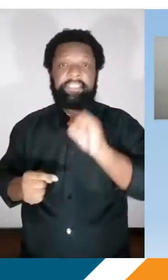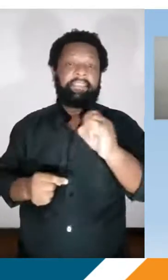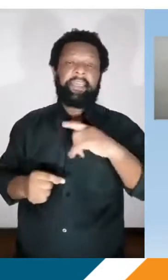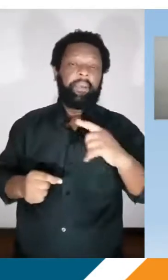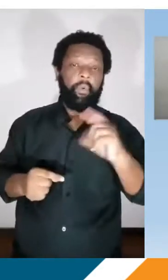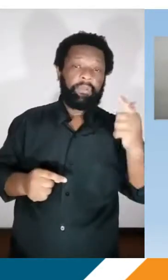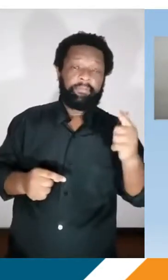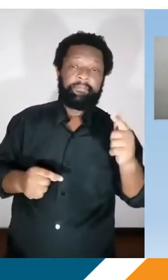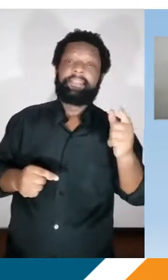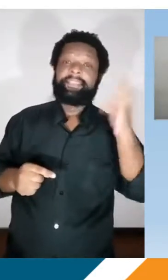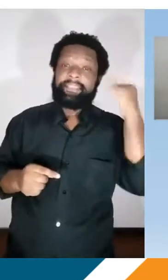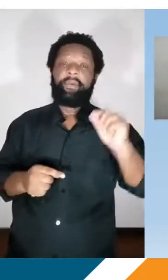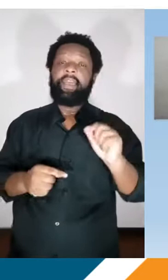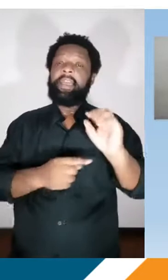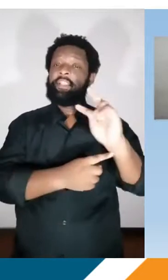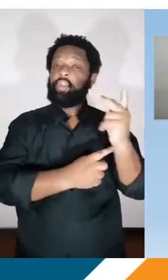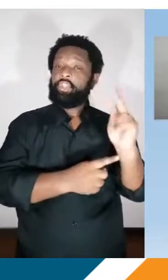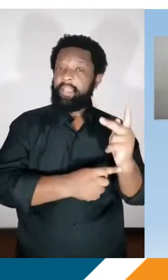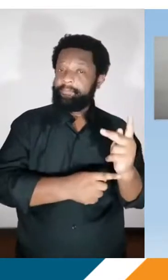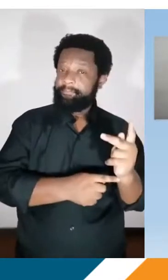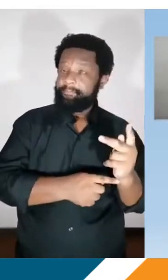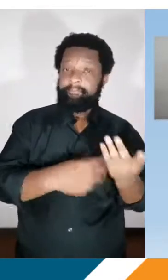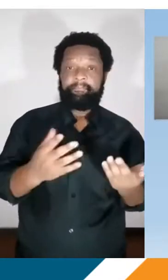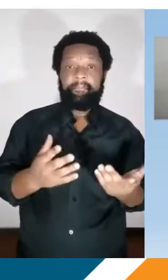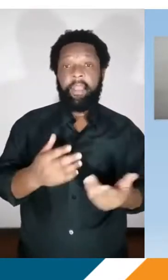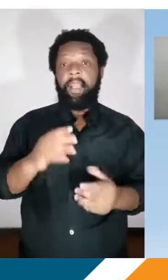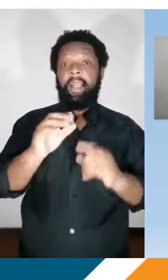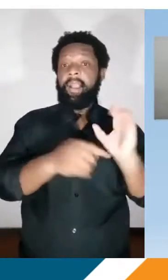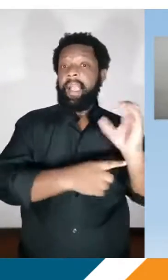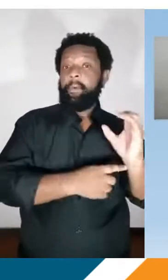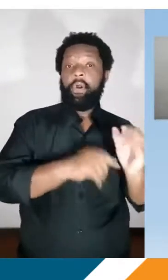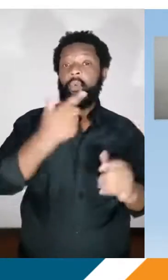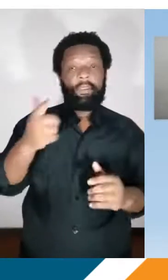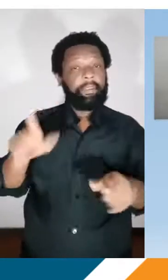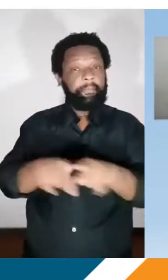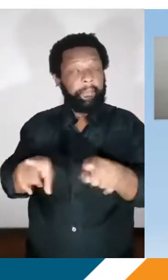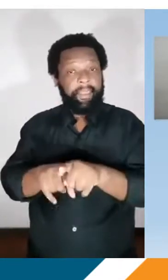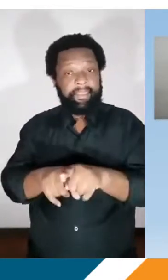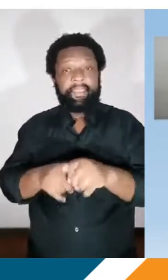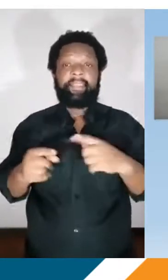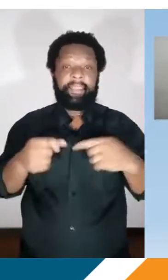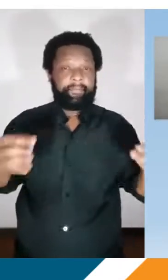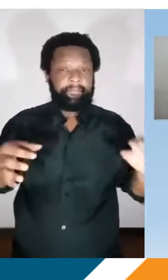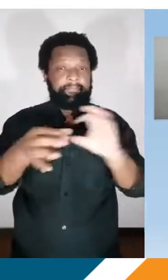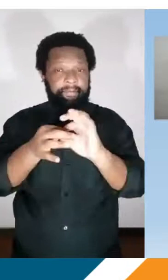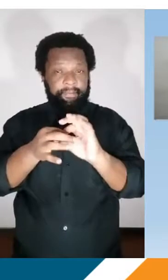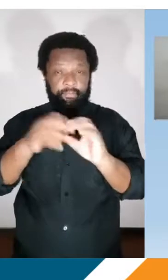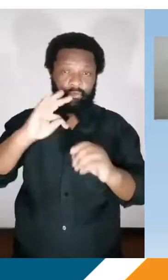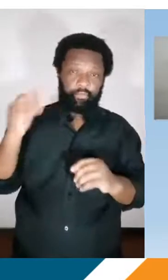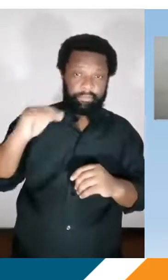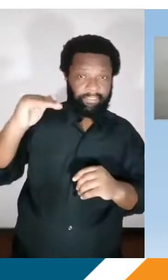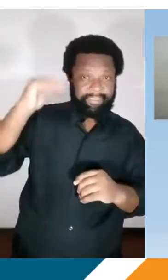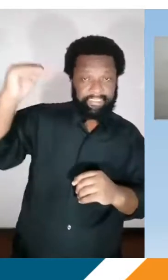não tem nenhum ligante aparecendo aqui, eu sei que isso aqui é hidrogênio, correto? Quanto o outro carbono, é o mesmo princípio. Você tem esse ligante